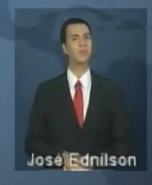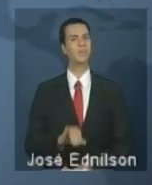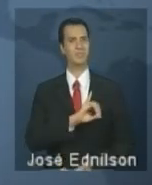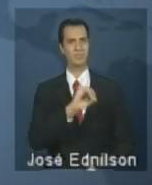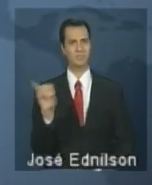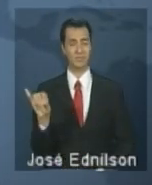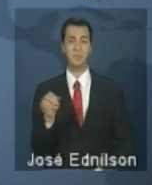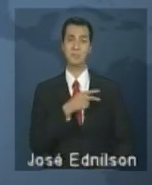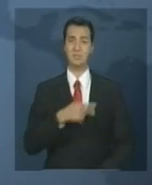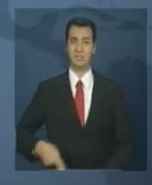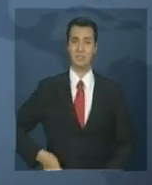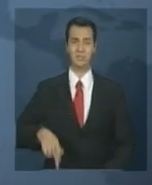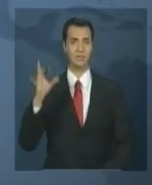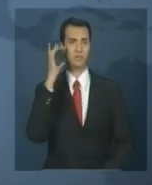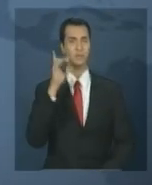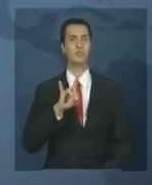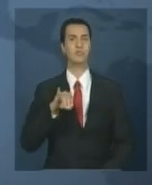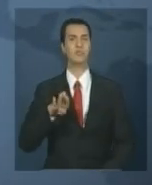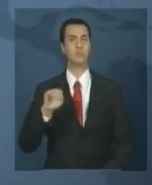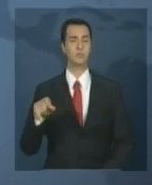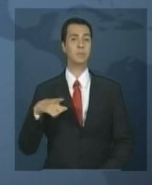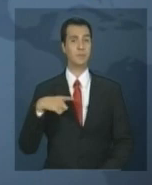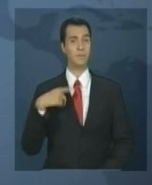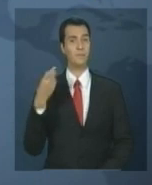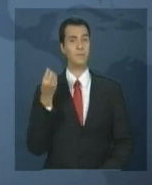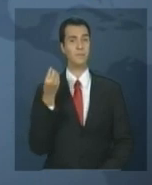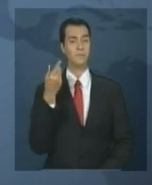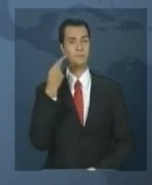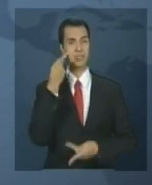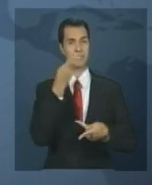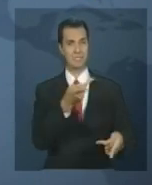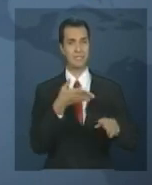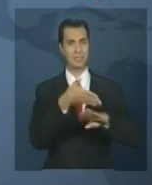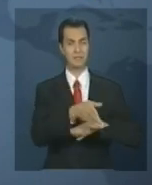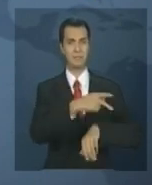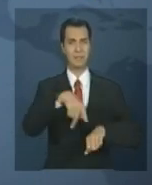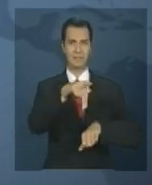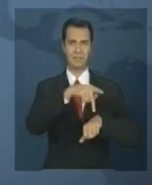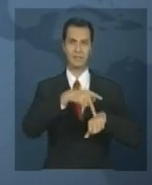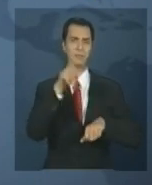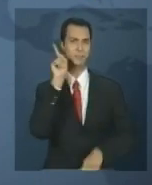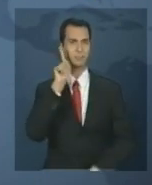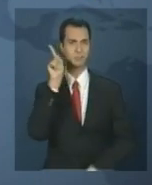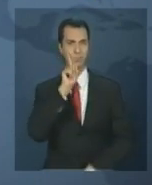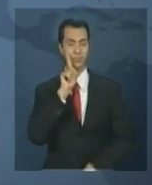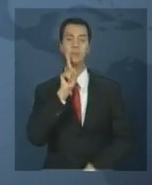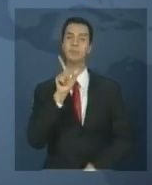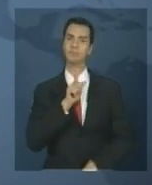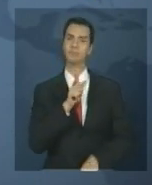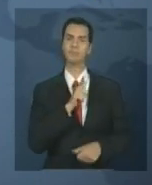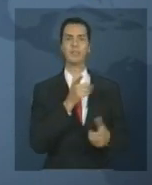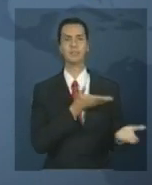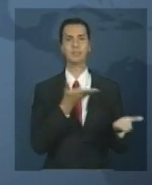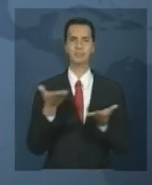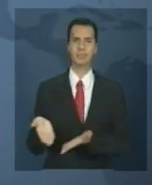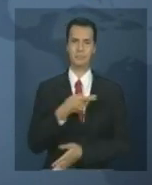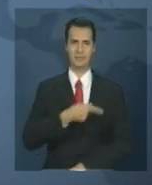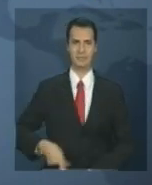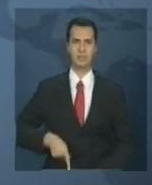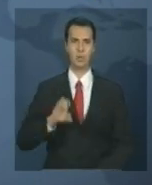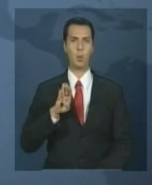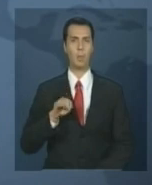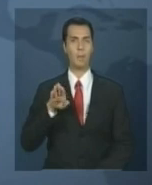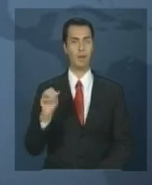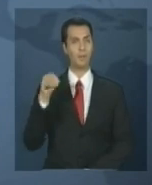Olá! A presidenta Dilma Rousseff, que está em visita oficial aos Estados Unidos, foi recebida nesta segunda-feira pelo presidente Barack Obama na